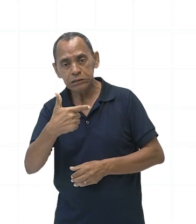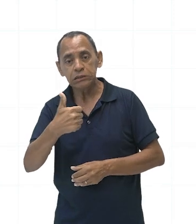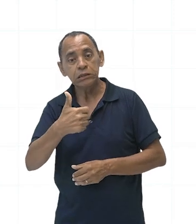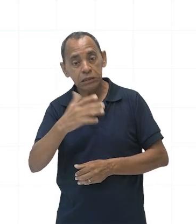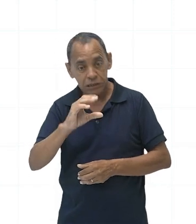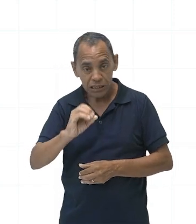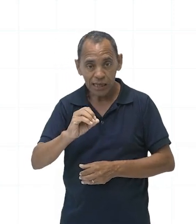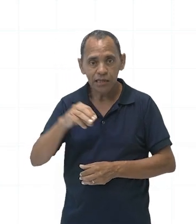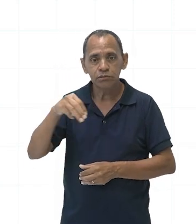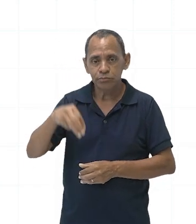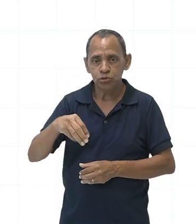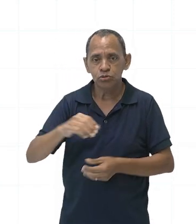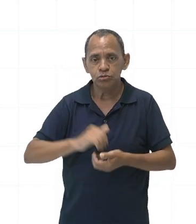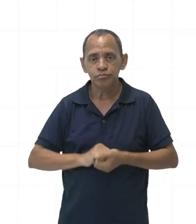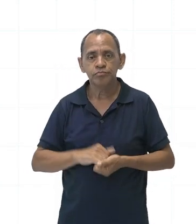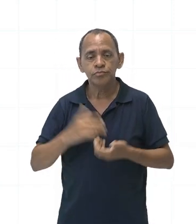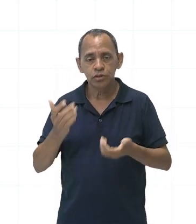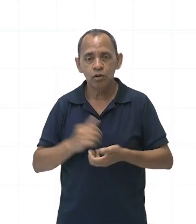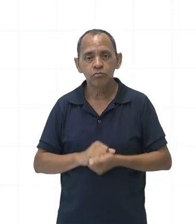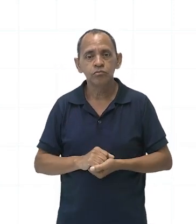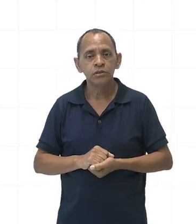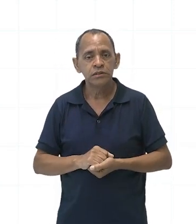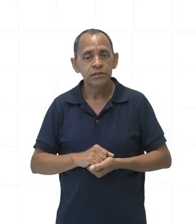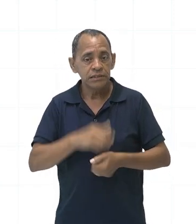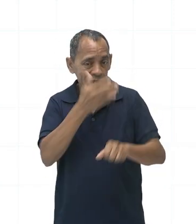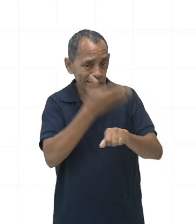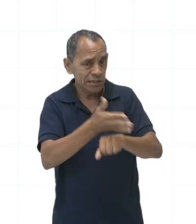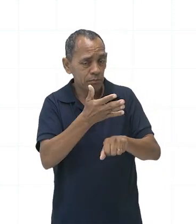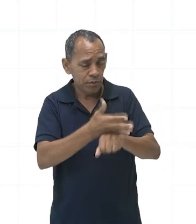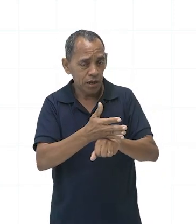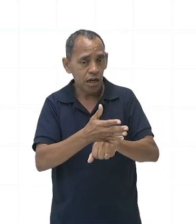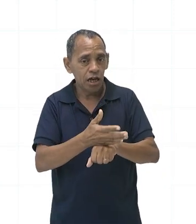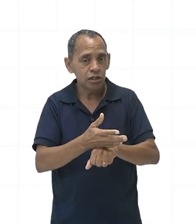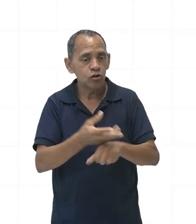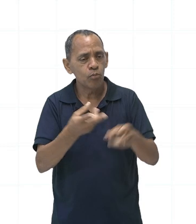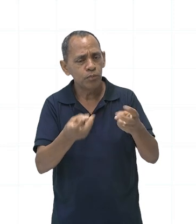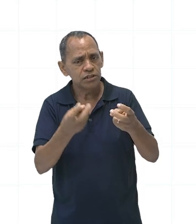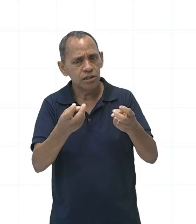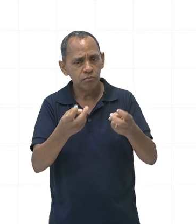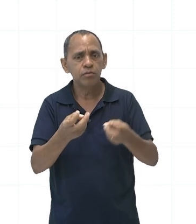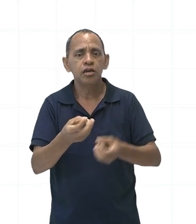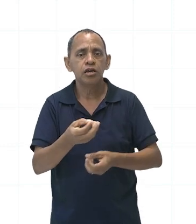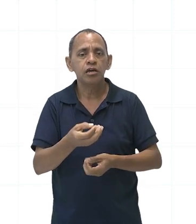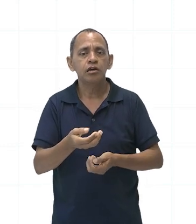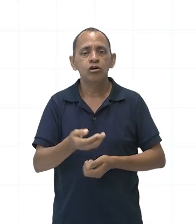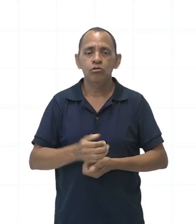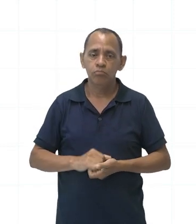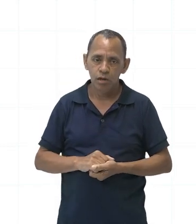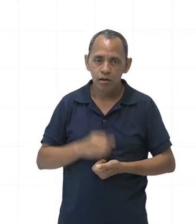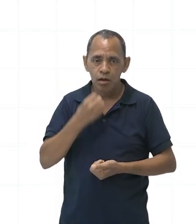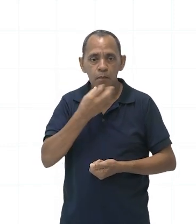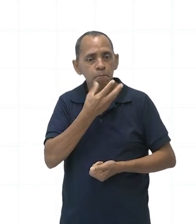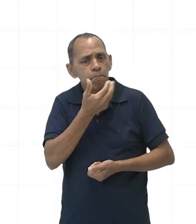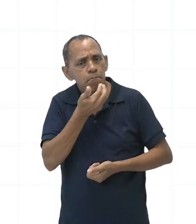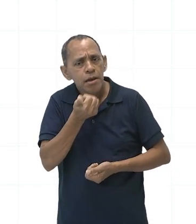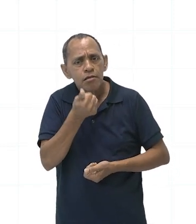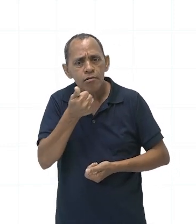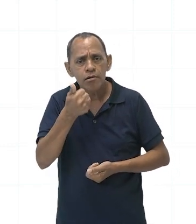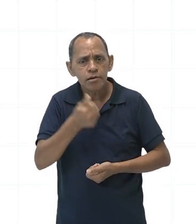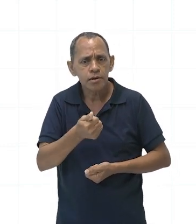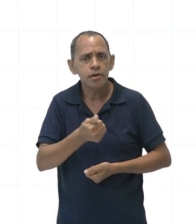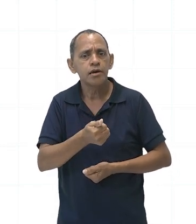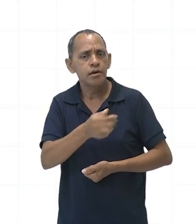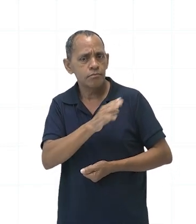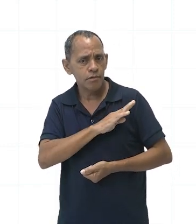com a ginástica localizada, nós vamos notar aí uma melhora do condicionamento cardiovascular, um fortalecimento dos